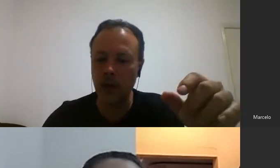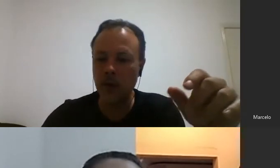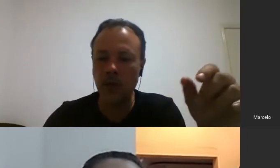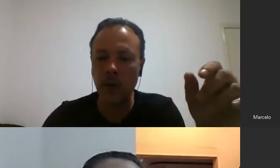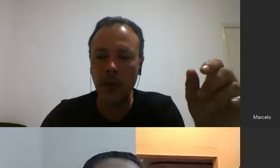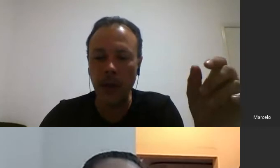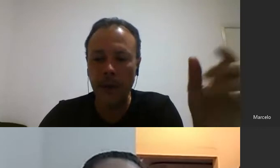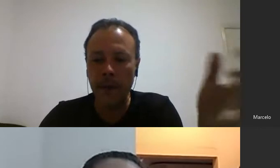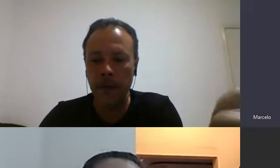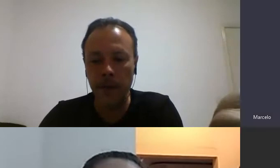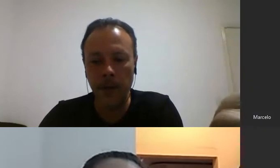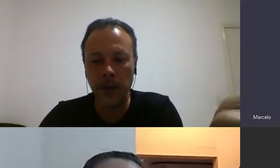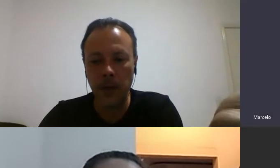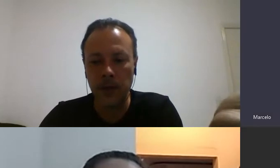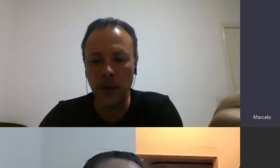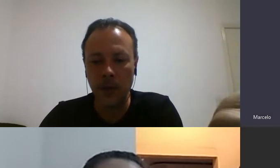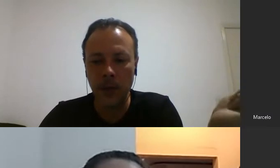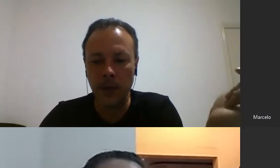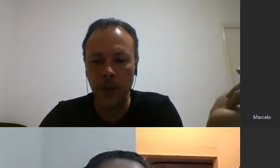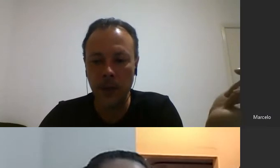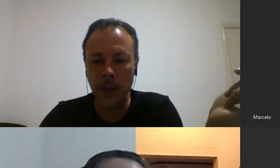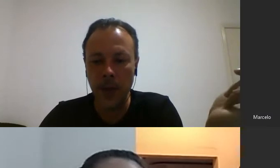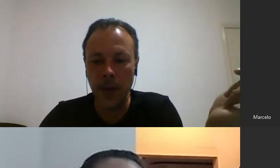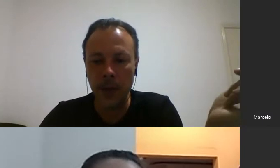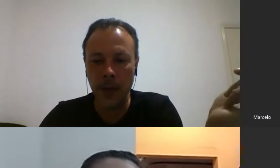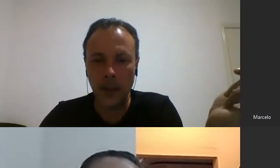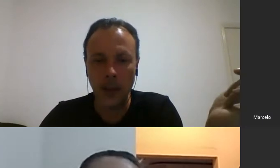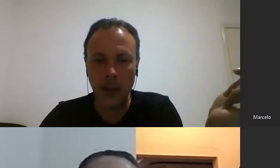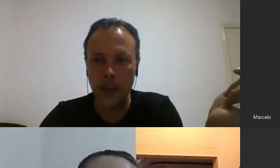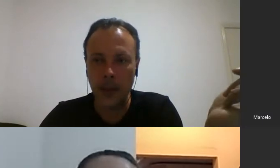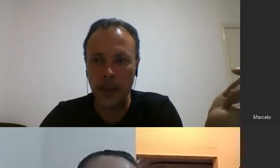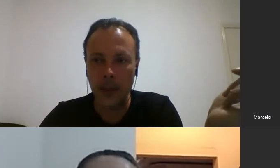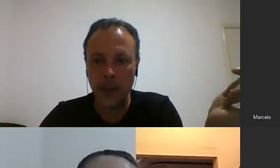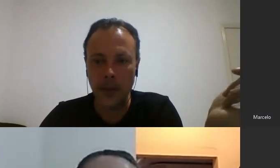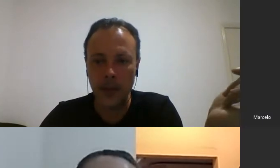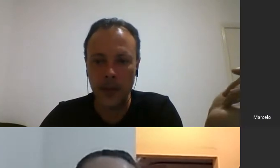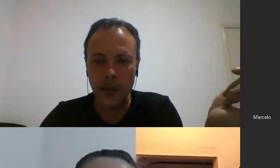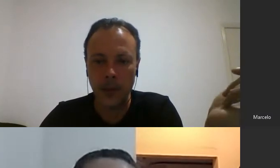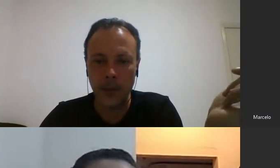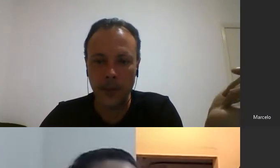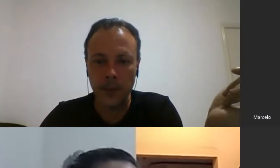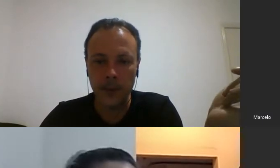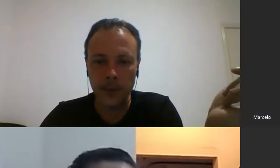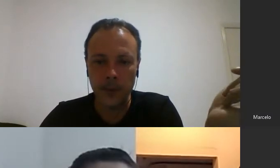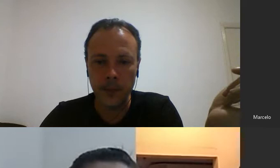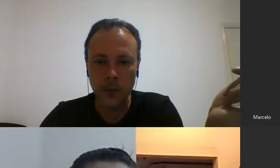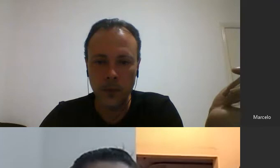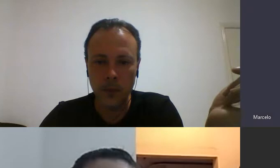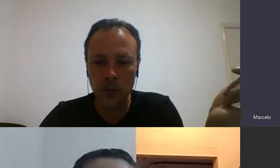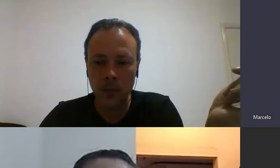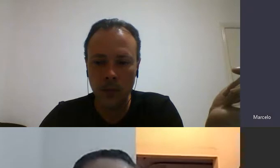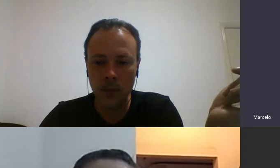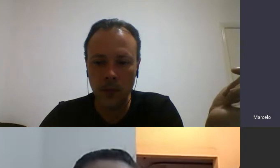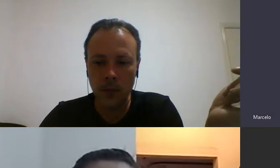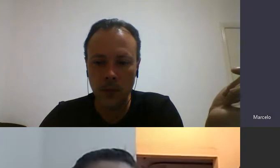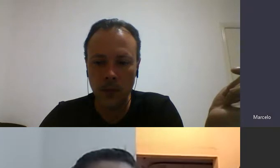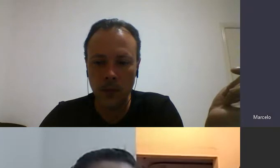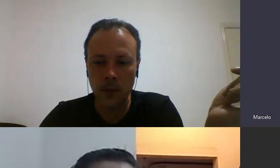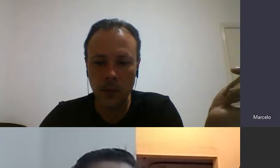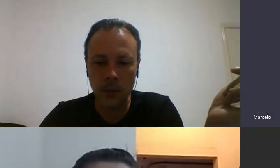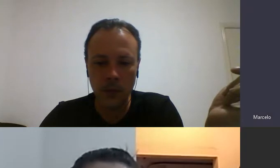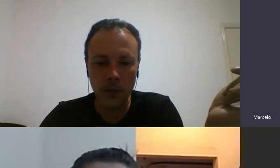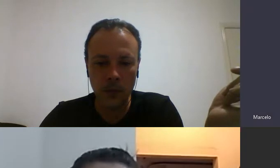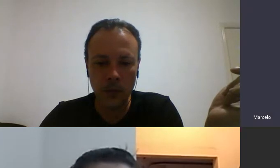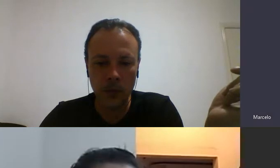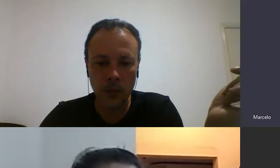fiquem tranquilos que isso daí vai ter que ser a nossa próxima meta aí, que é uma questão de revisão. Não, a aula em si